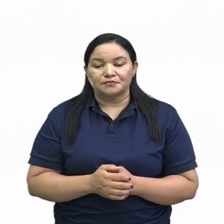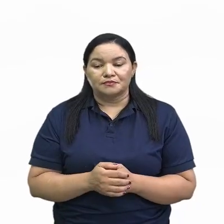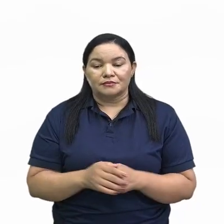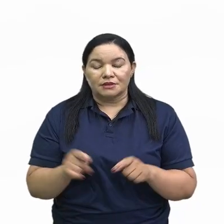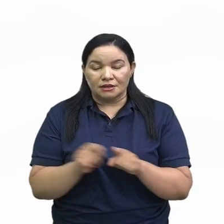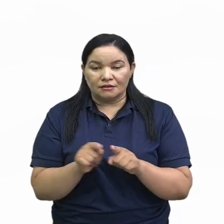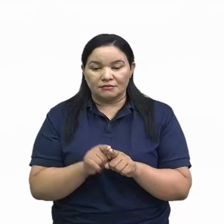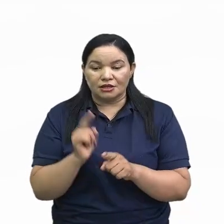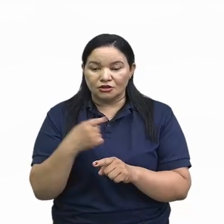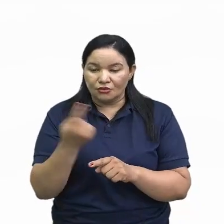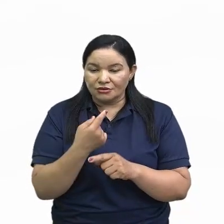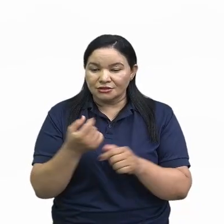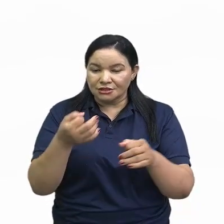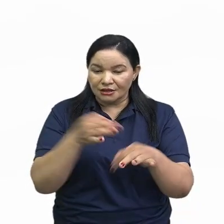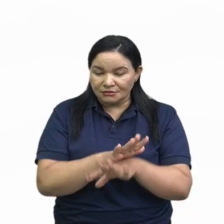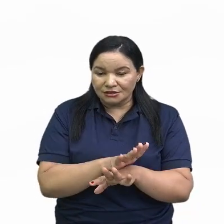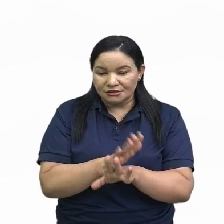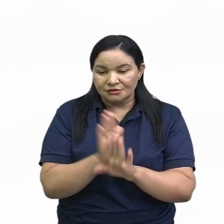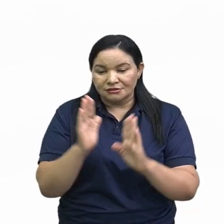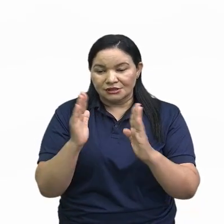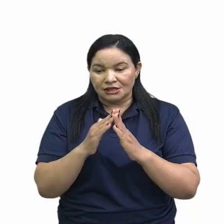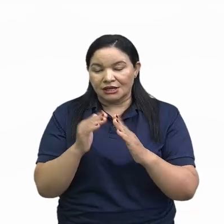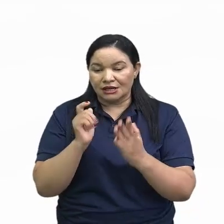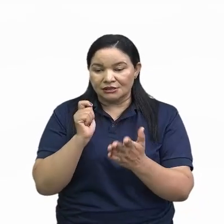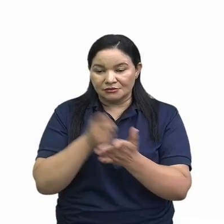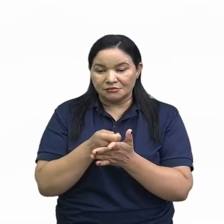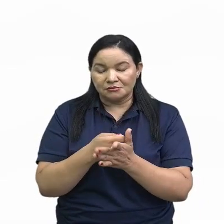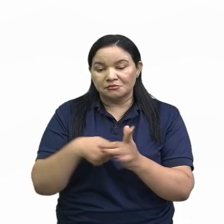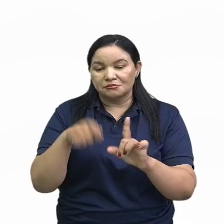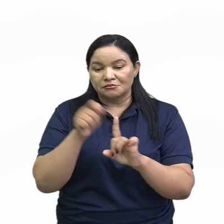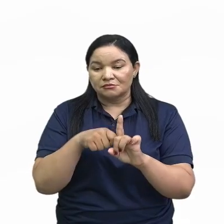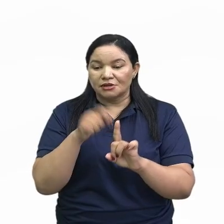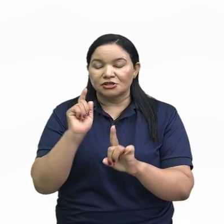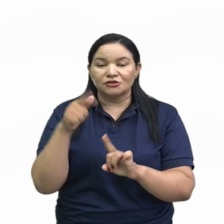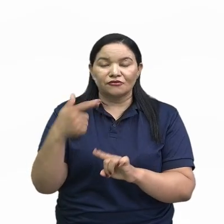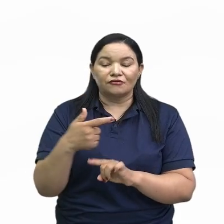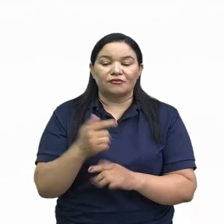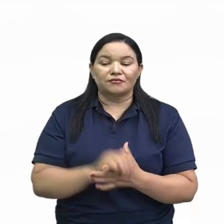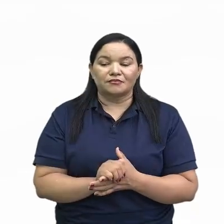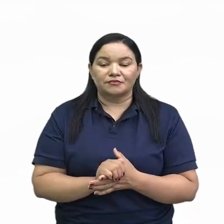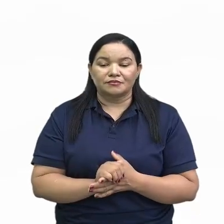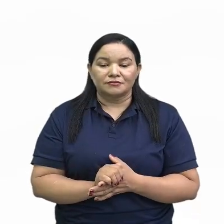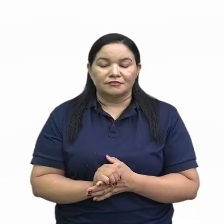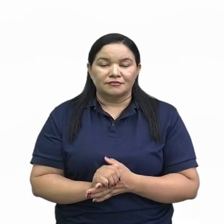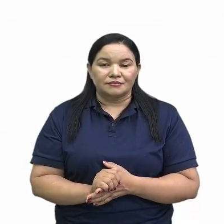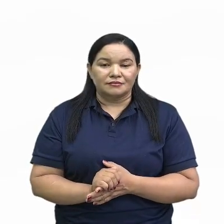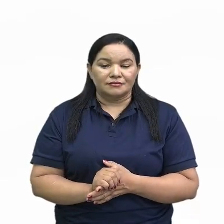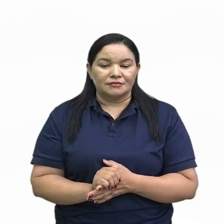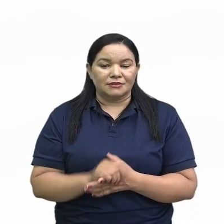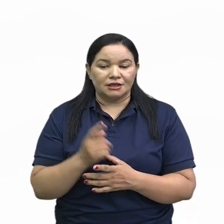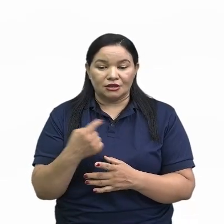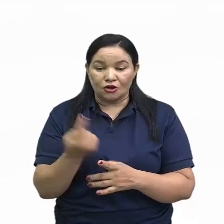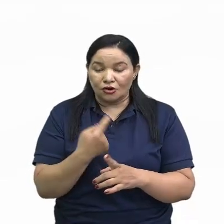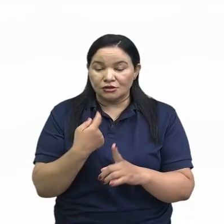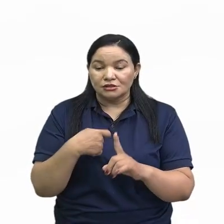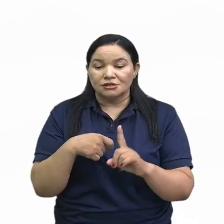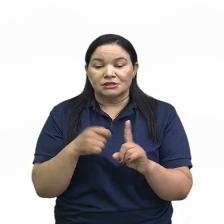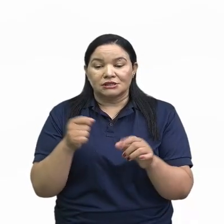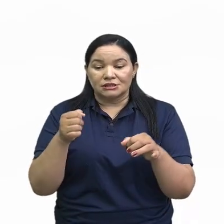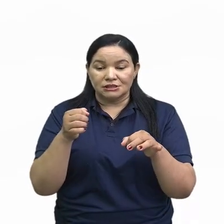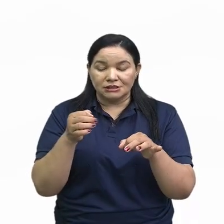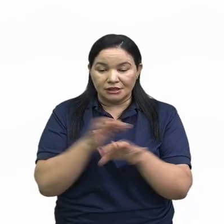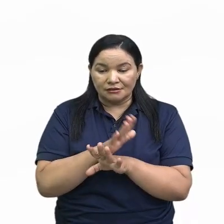nós terminaremos de pagar a casa mês que vem. Olha só, nós terminaremos de pagar